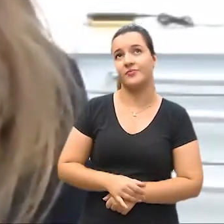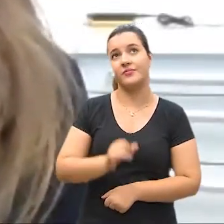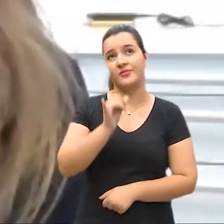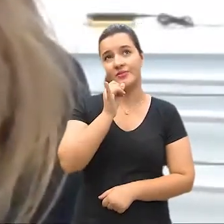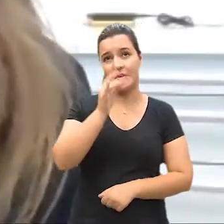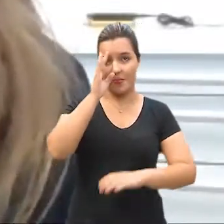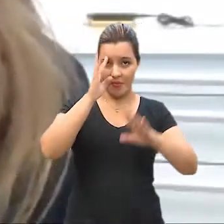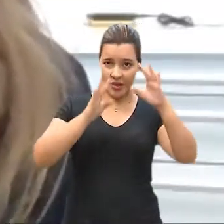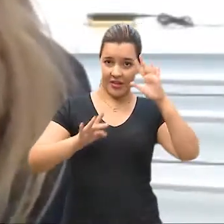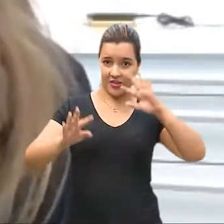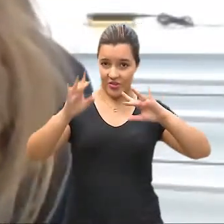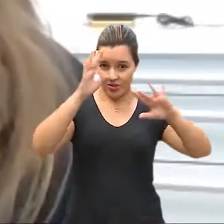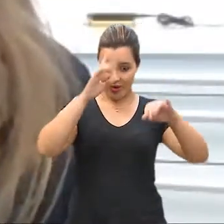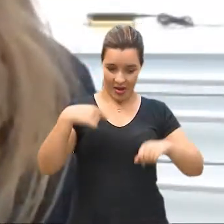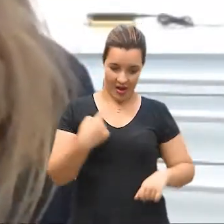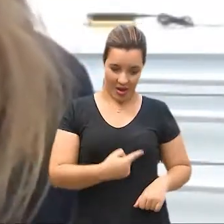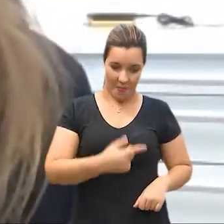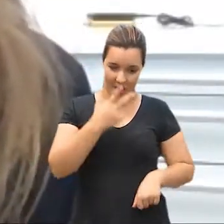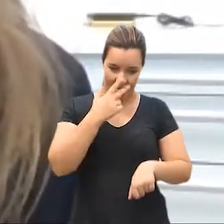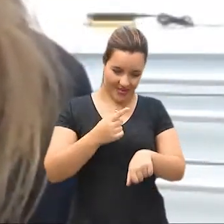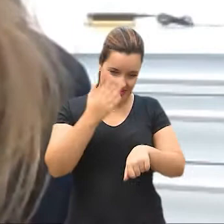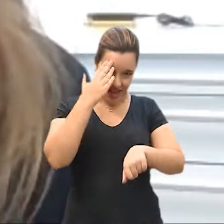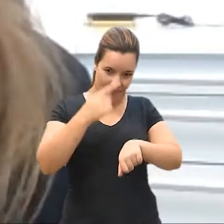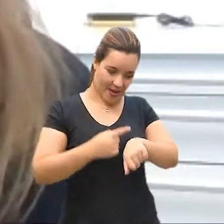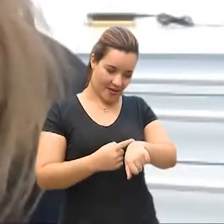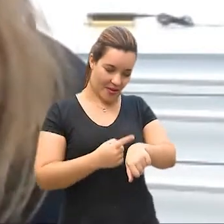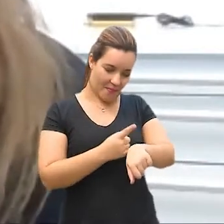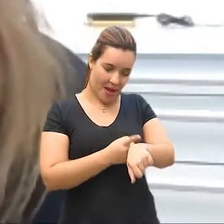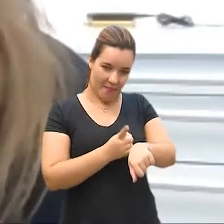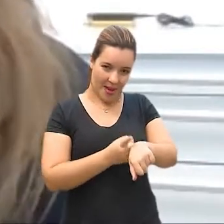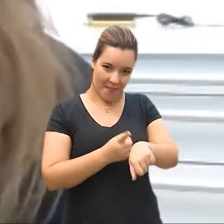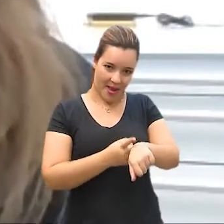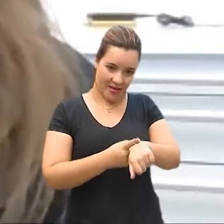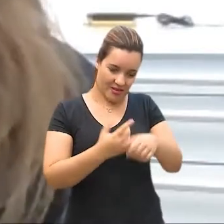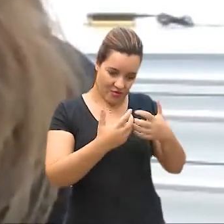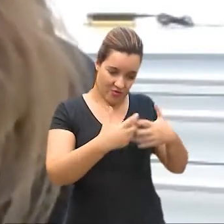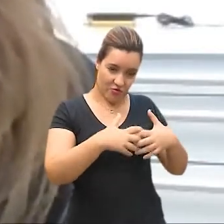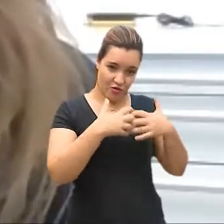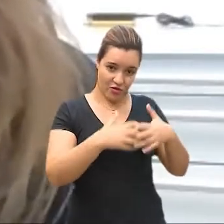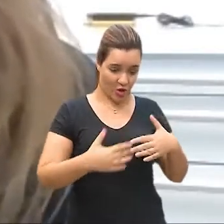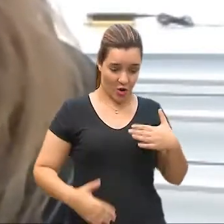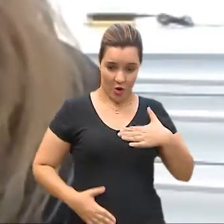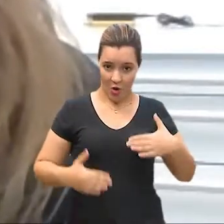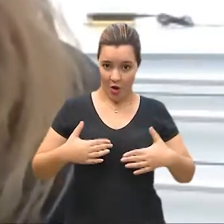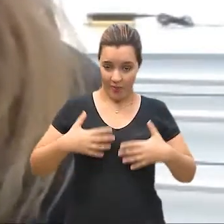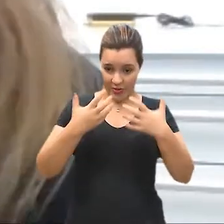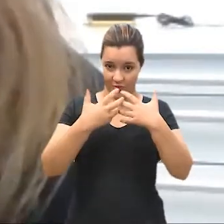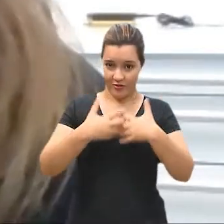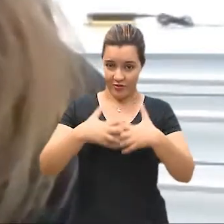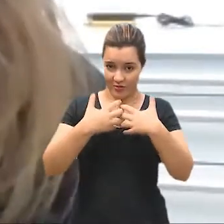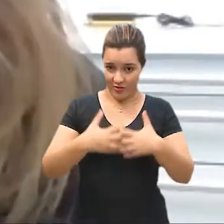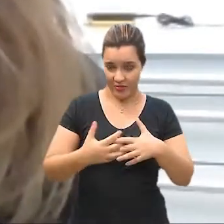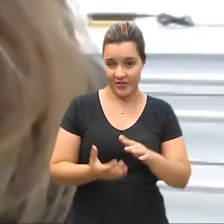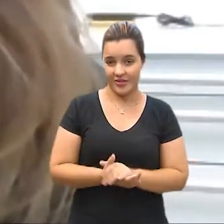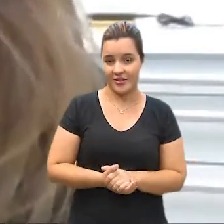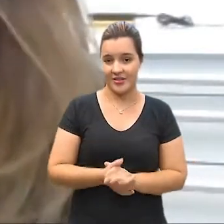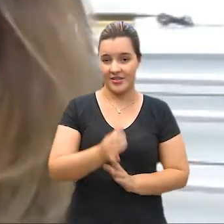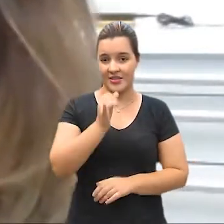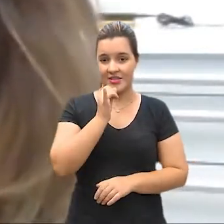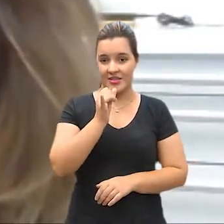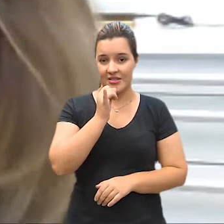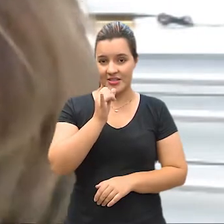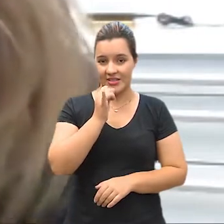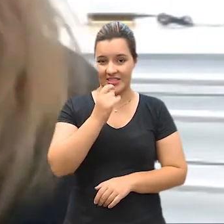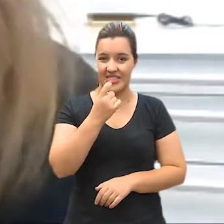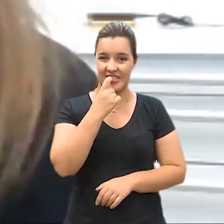imagina o corpo como uma engrenagem de relógio, né? Tudo tem que funcionar. Então, se, por exemplo, você tem falta